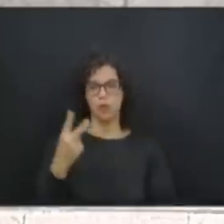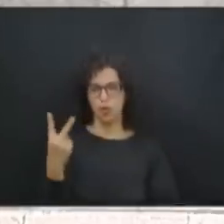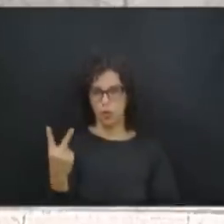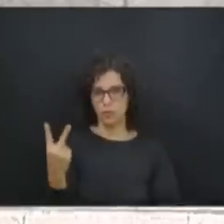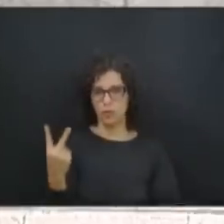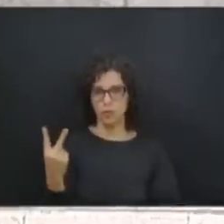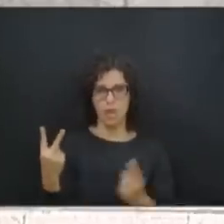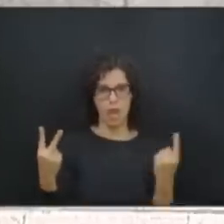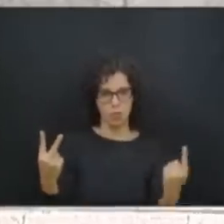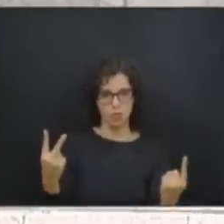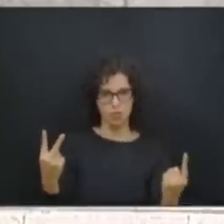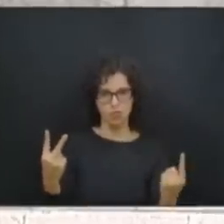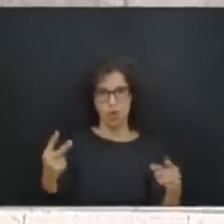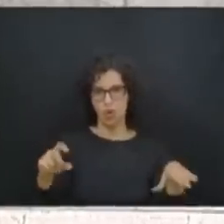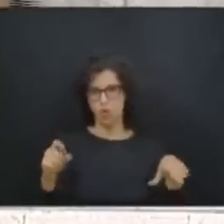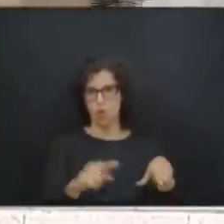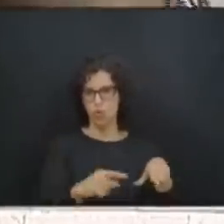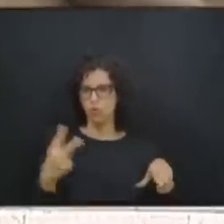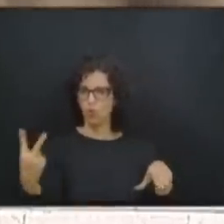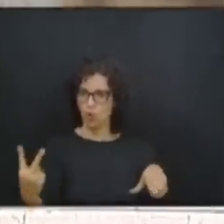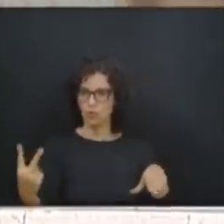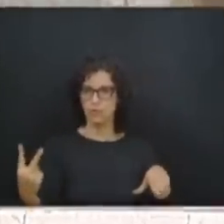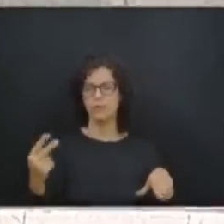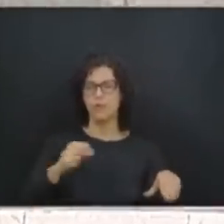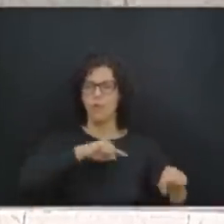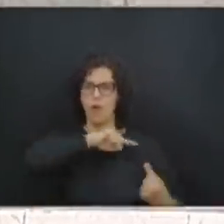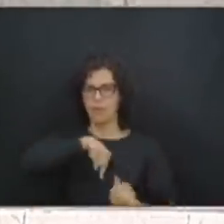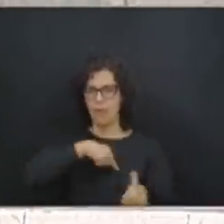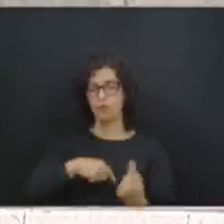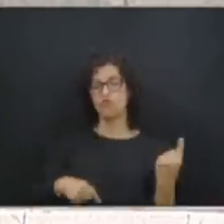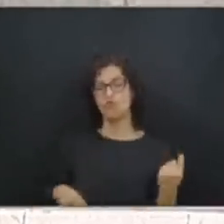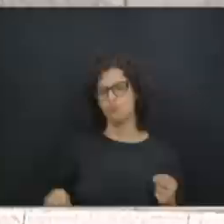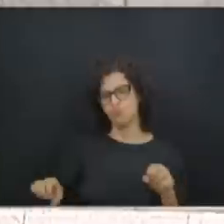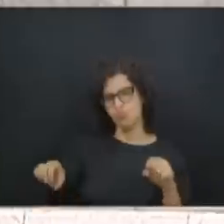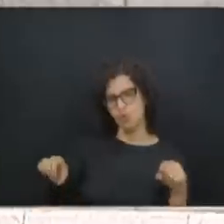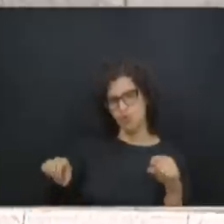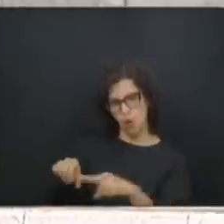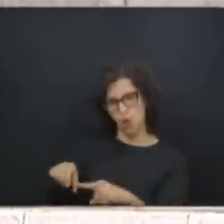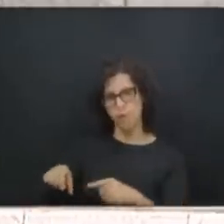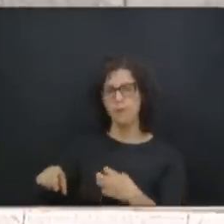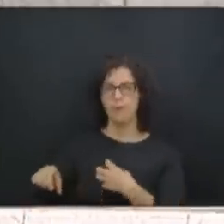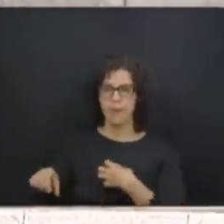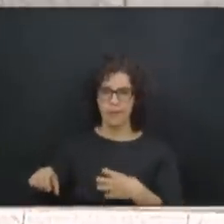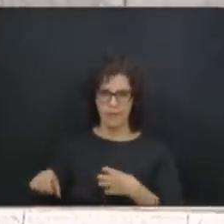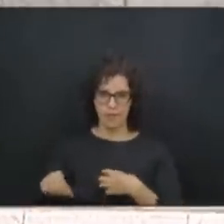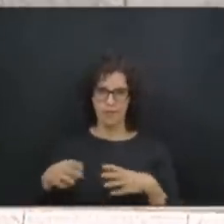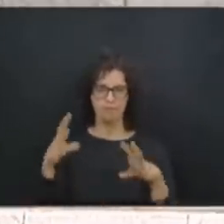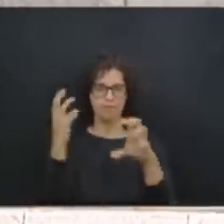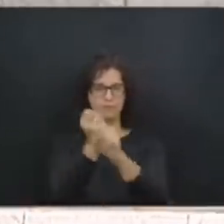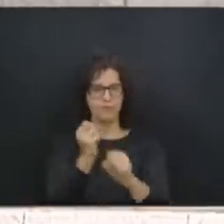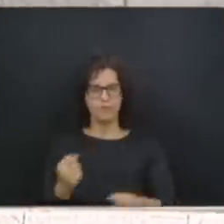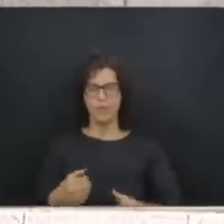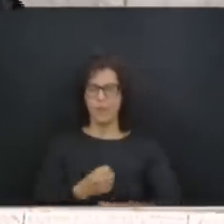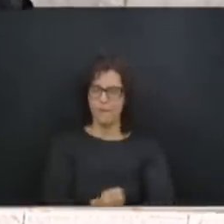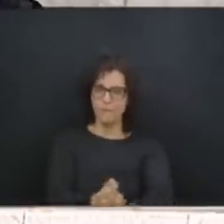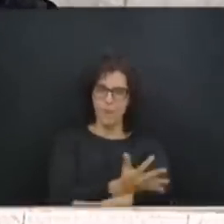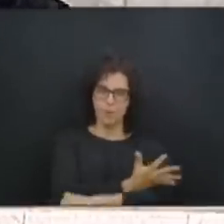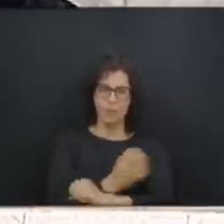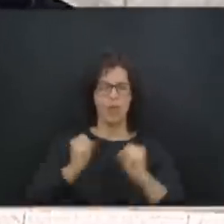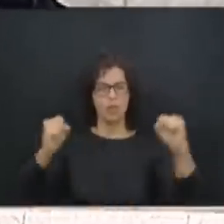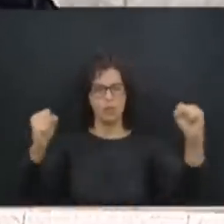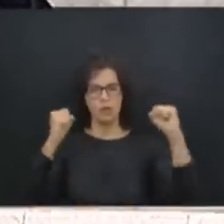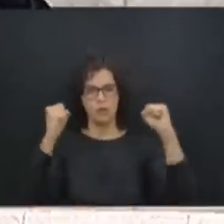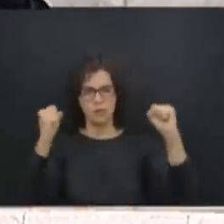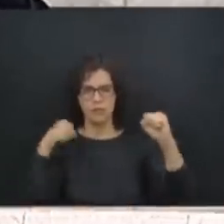gols a um belíssimos gols Aliás anotados na fase final sempre com emoção para